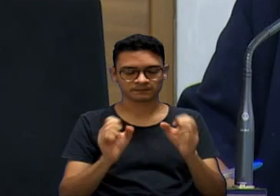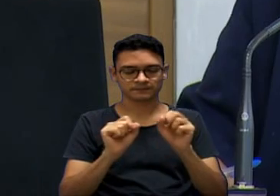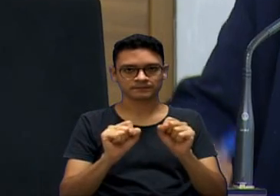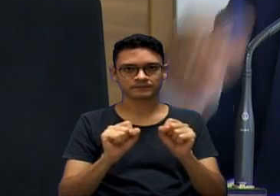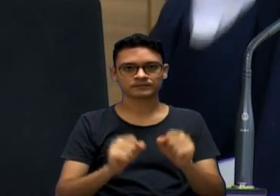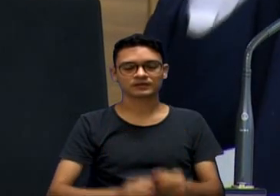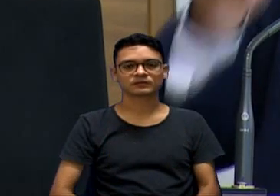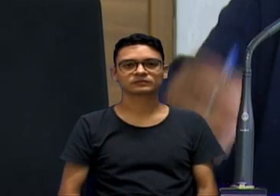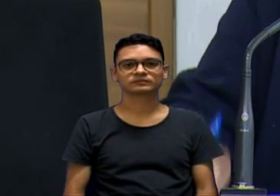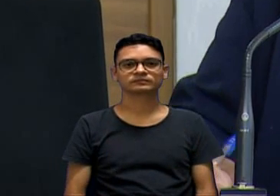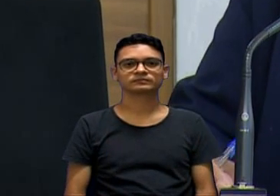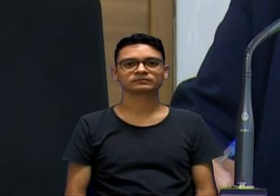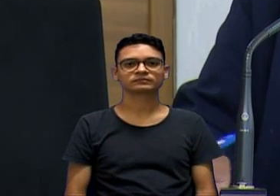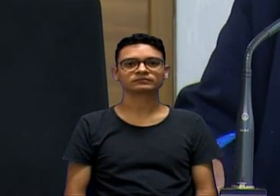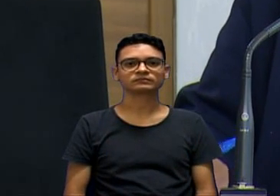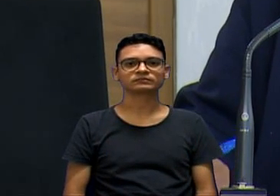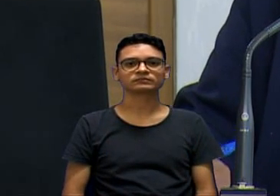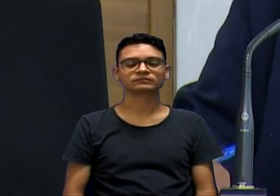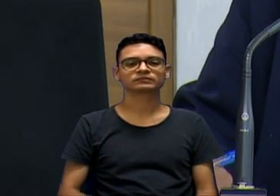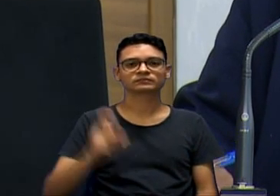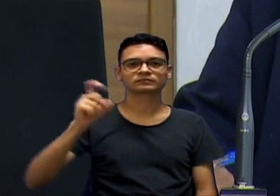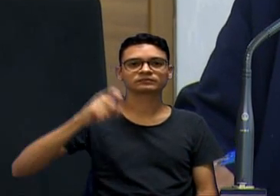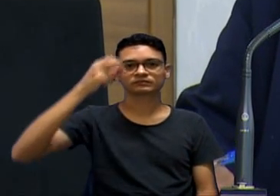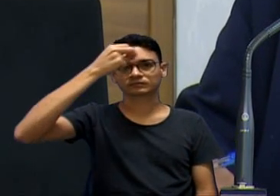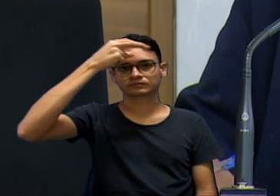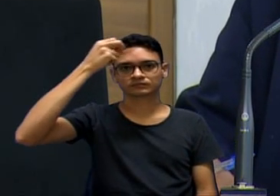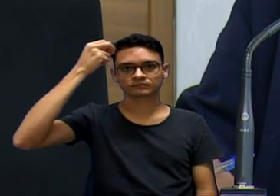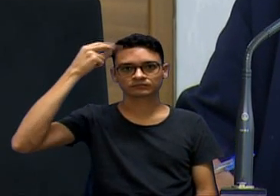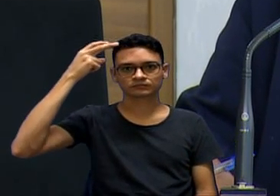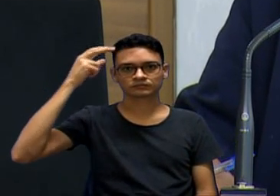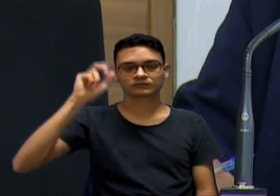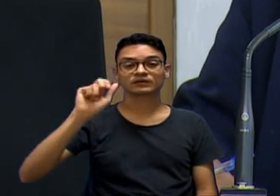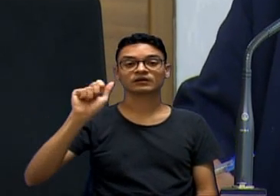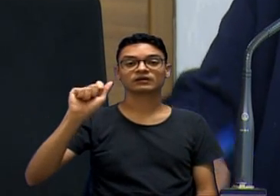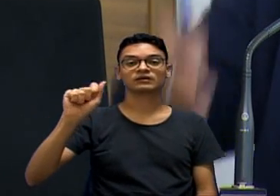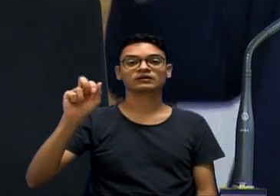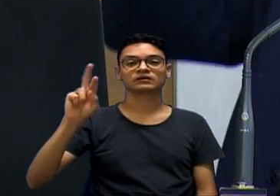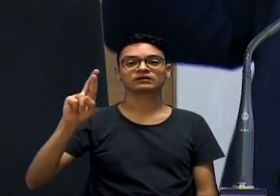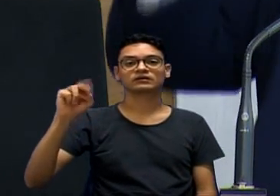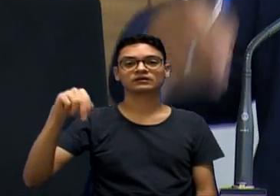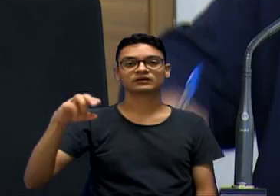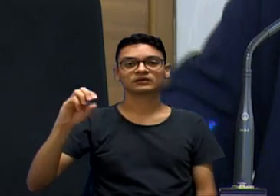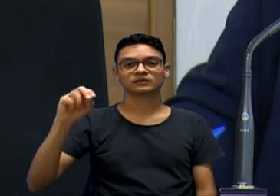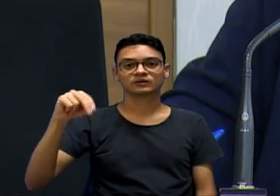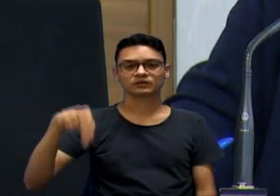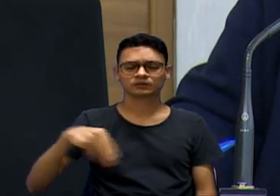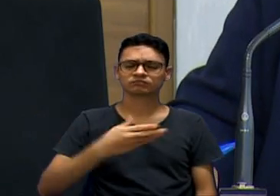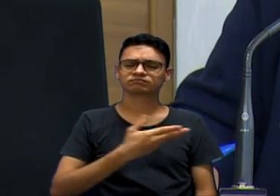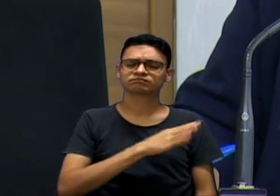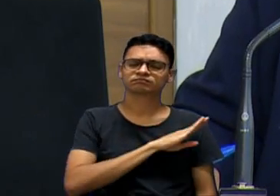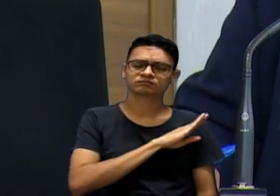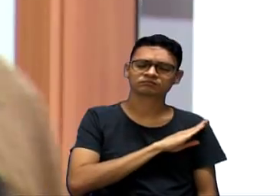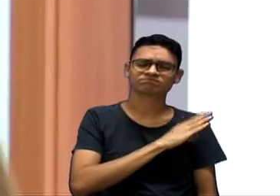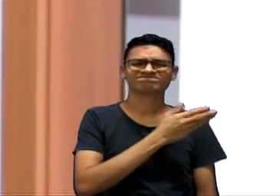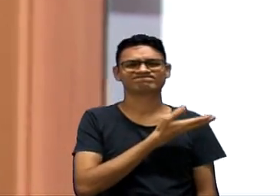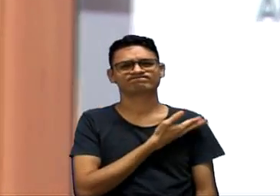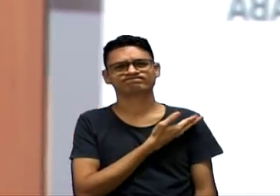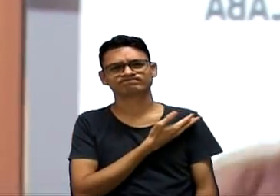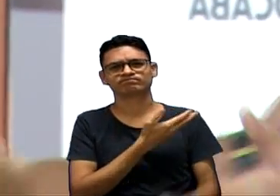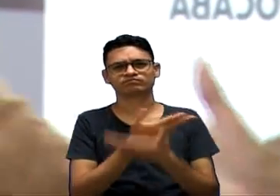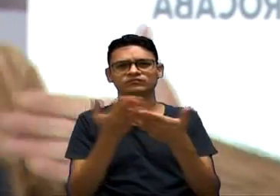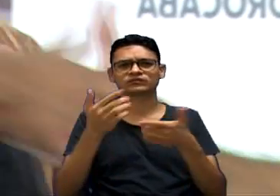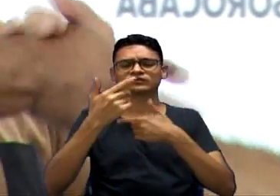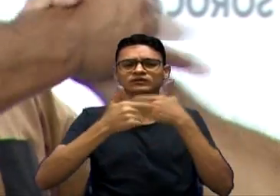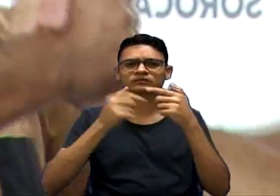gostaria de cumprimentar o ex-vereador dessa casa, vereador Arnaud Pereira, nosso amigo, colega, tivemos o privilégio de trabalhar com